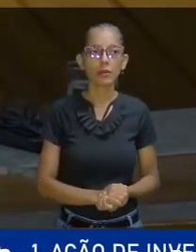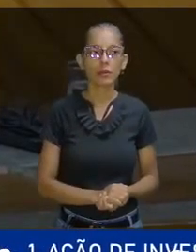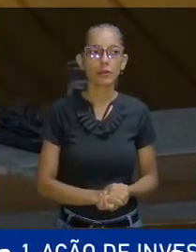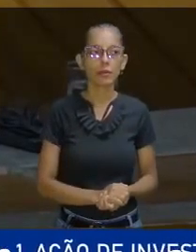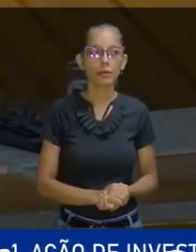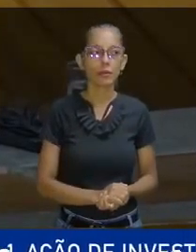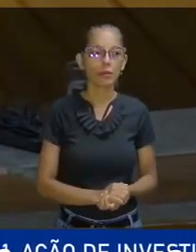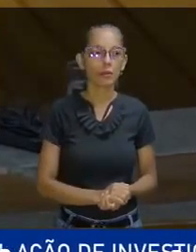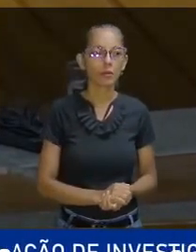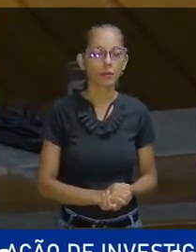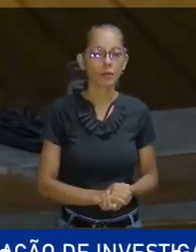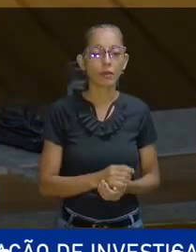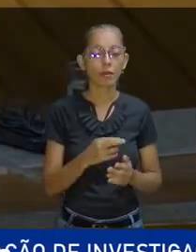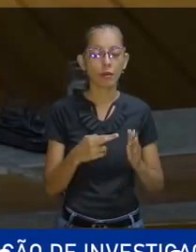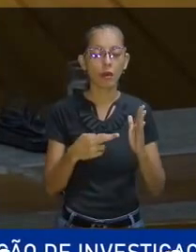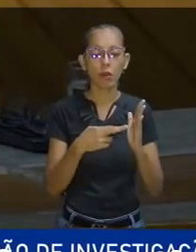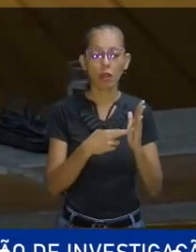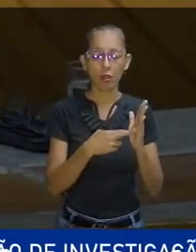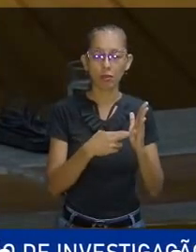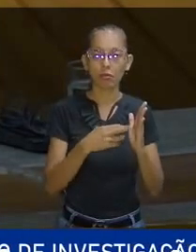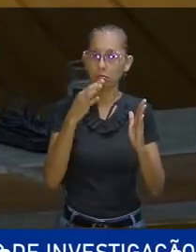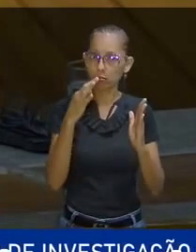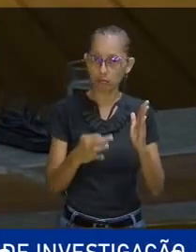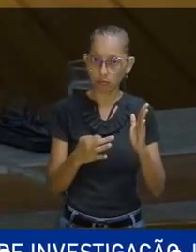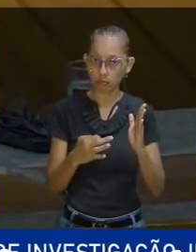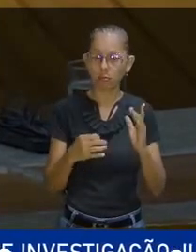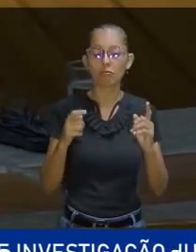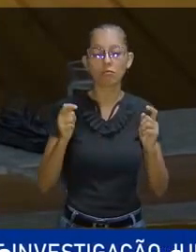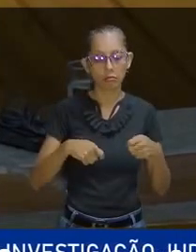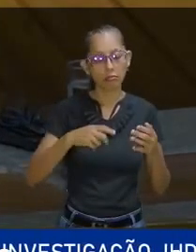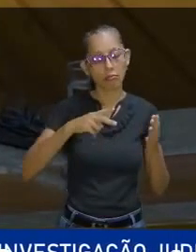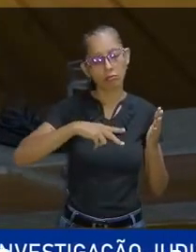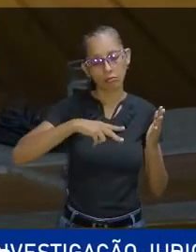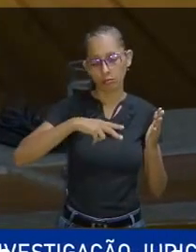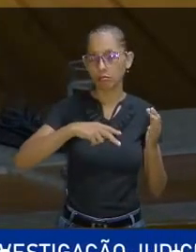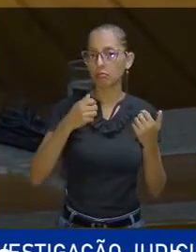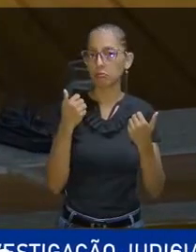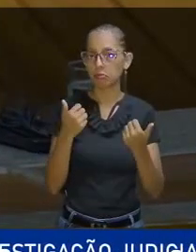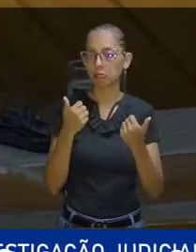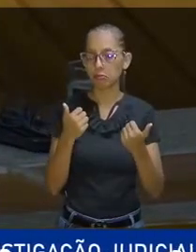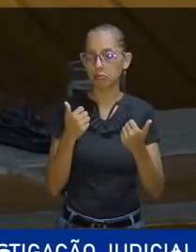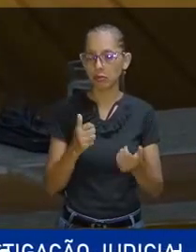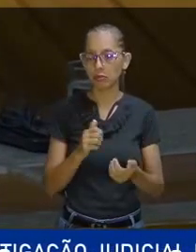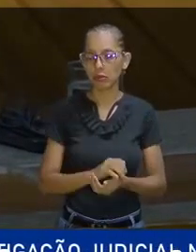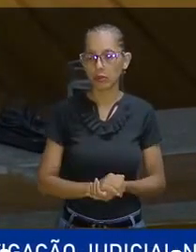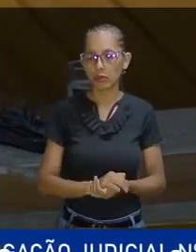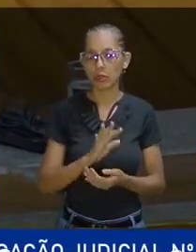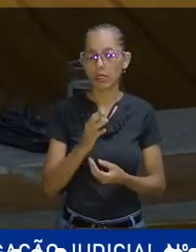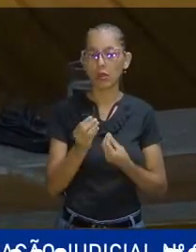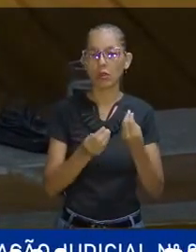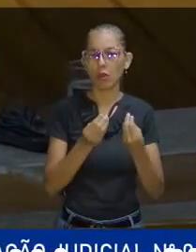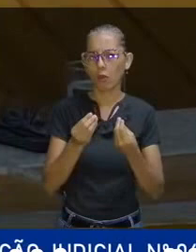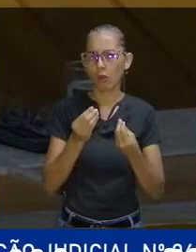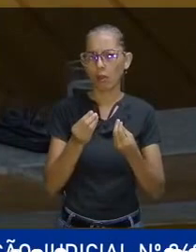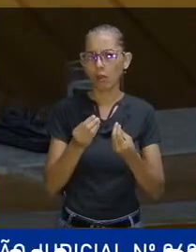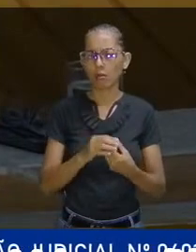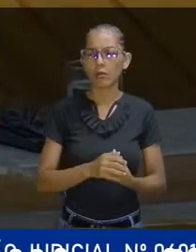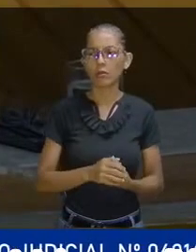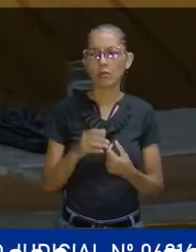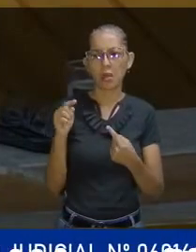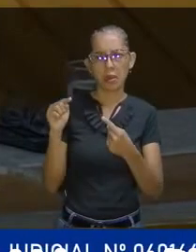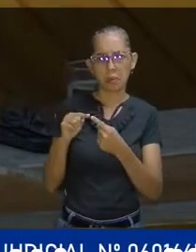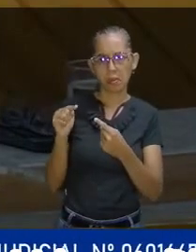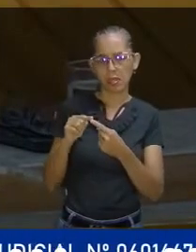foi muito correto, muito pontual, porque, de fato, não foi apenas captura de tela, foi uma